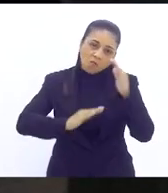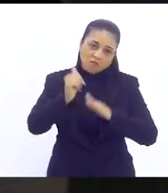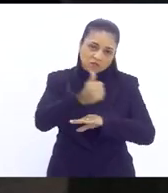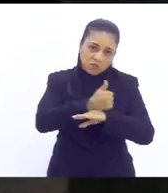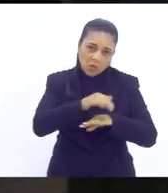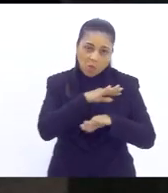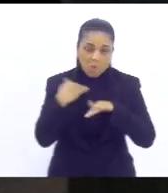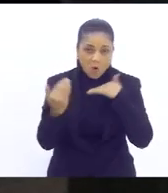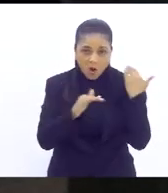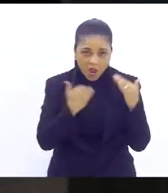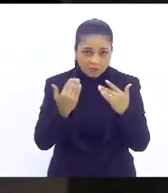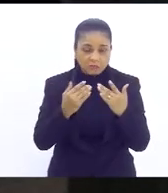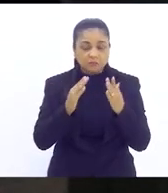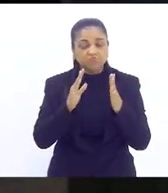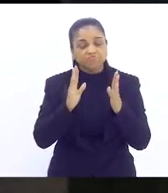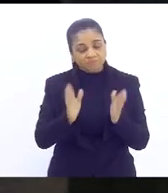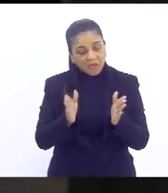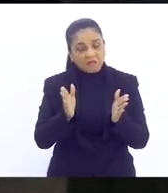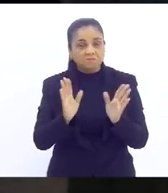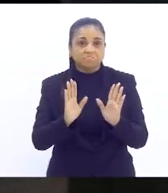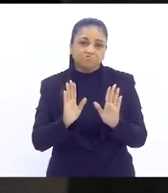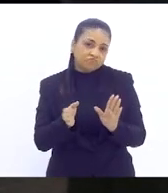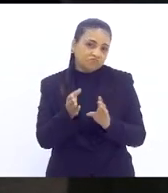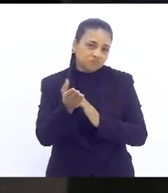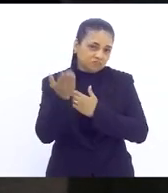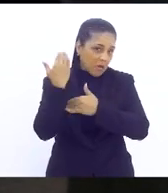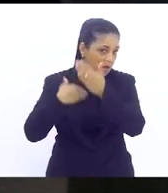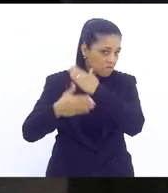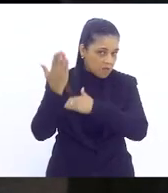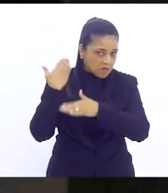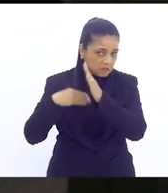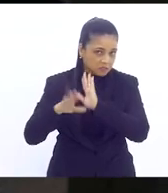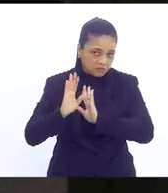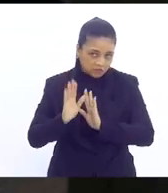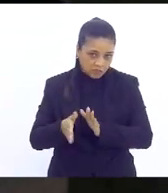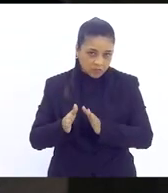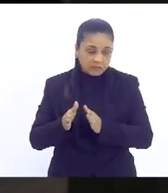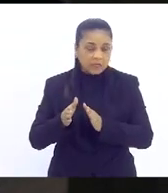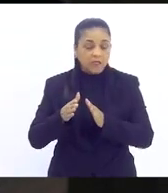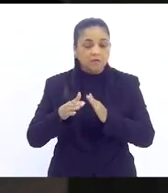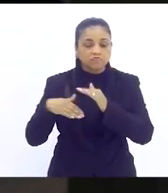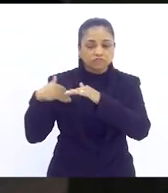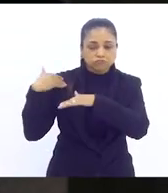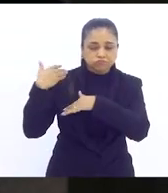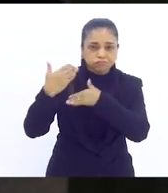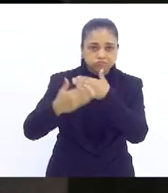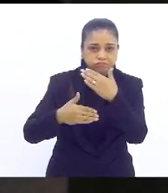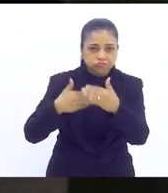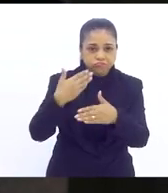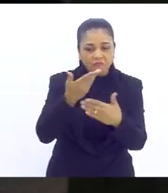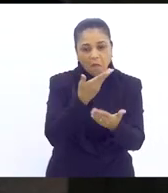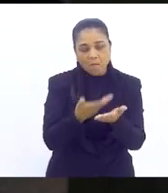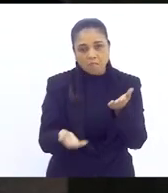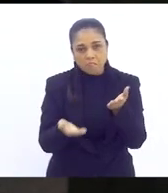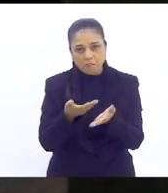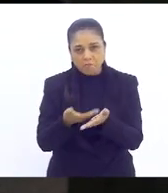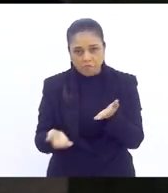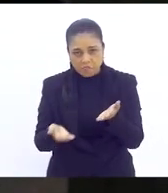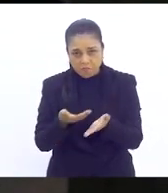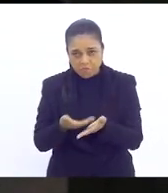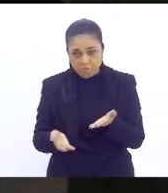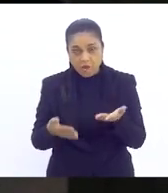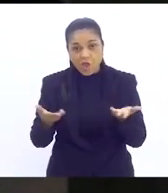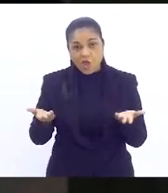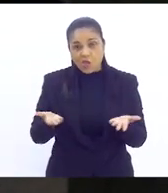era era para ter sido assim mas ao longo do tempo se perdeu um pouco e hoje